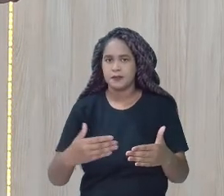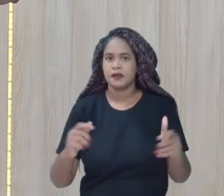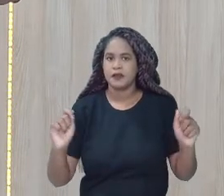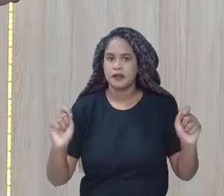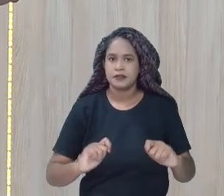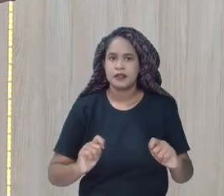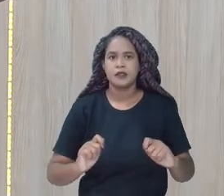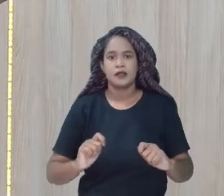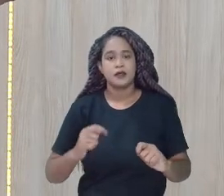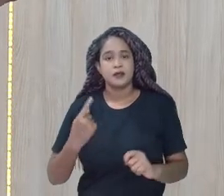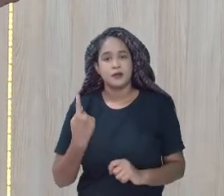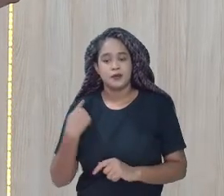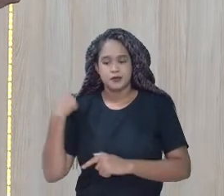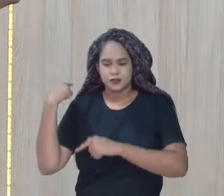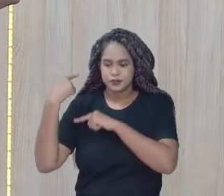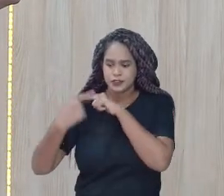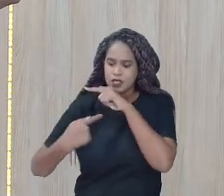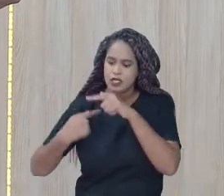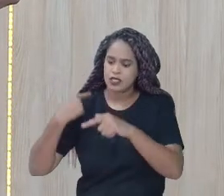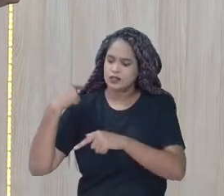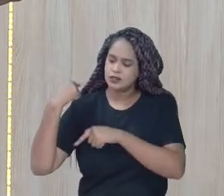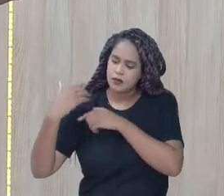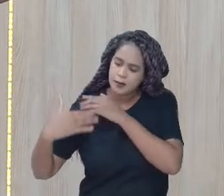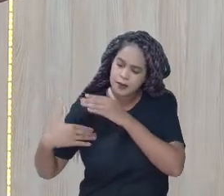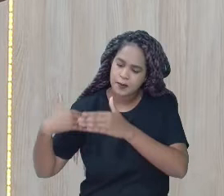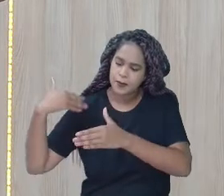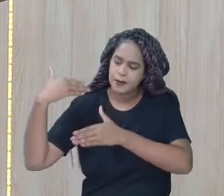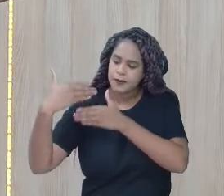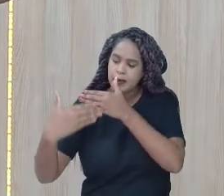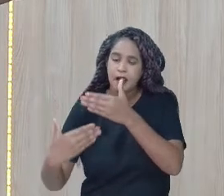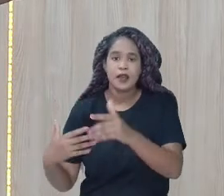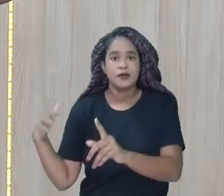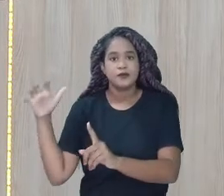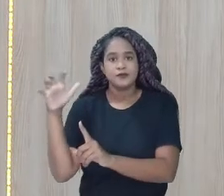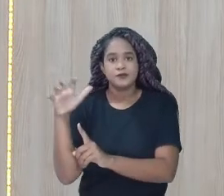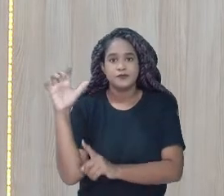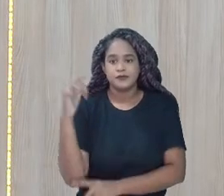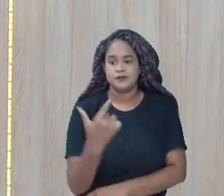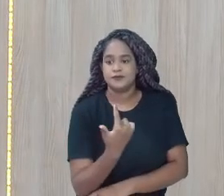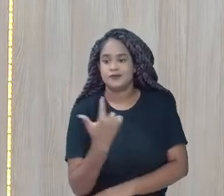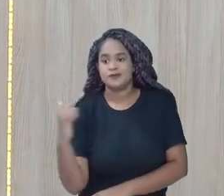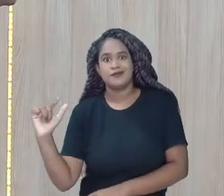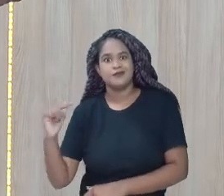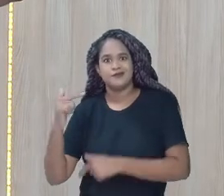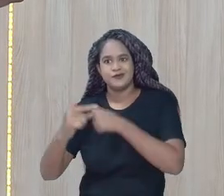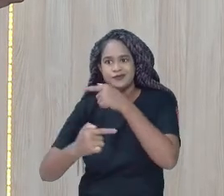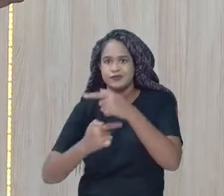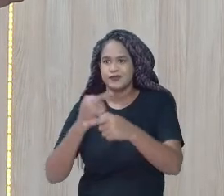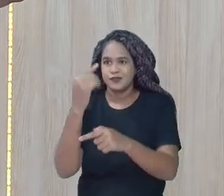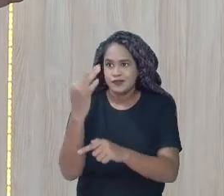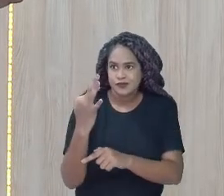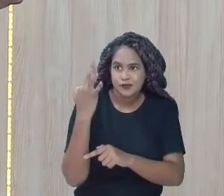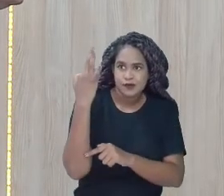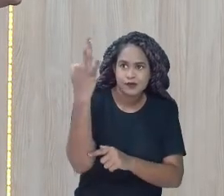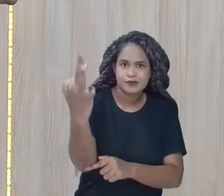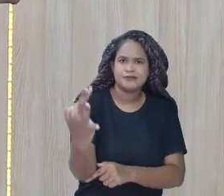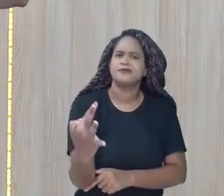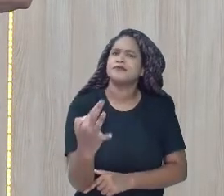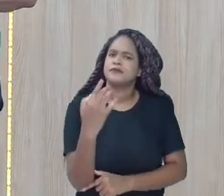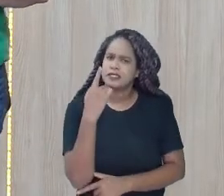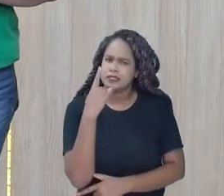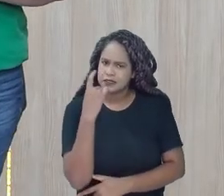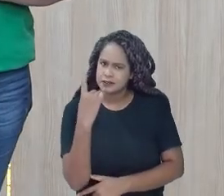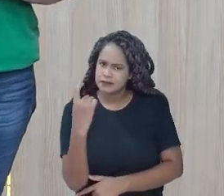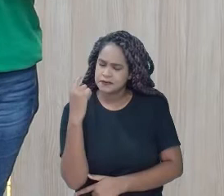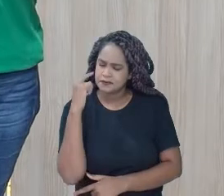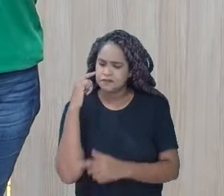uma geração e ela vai atingir outra geração, né, lá na frente. Então, é bem interessante pensarmos